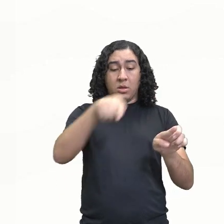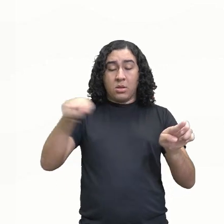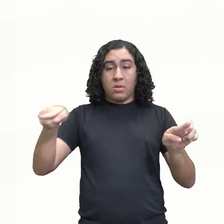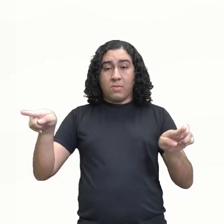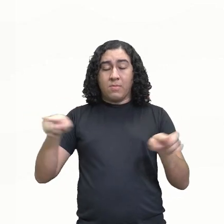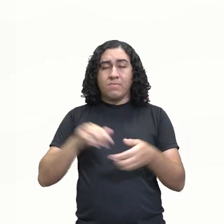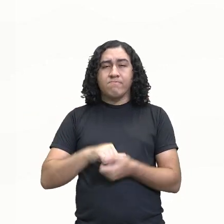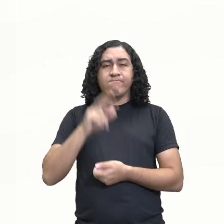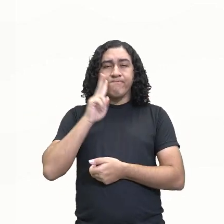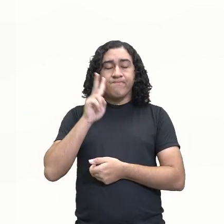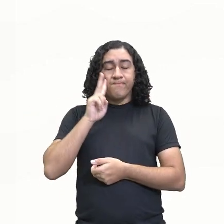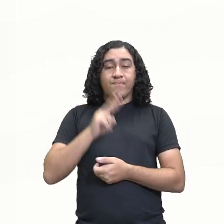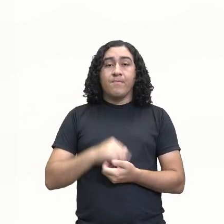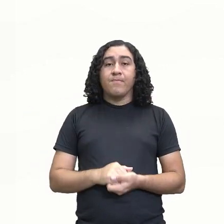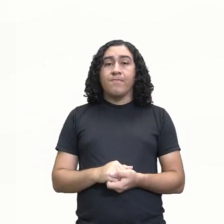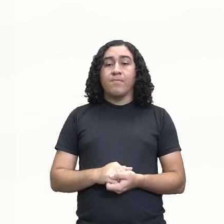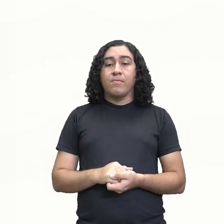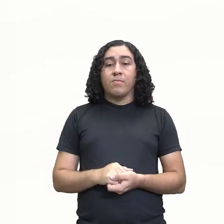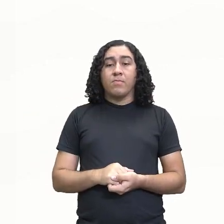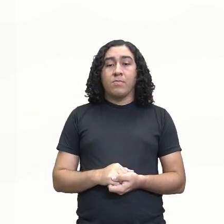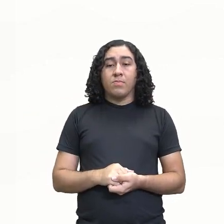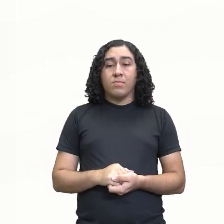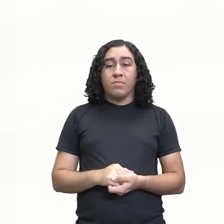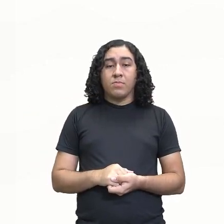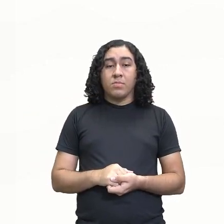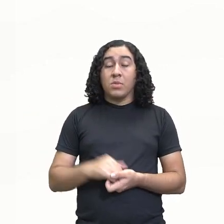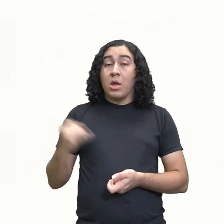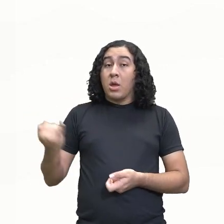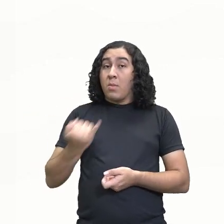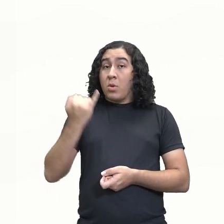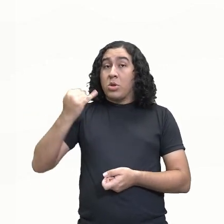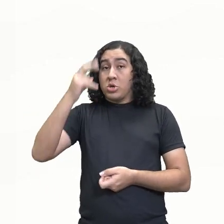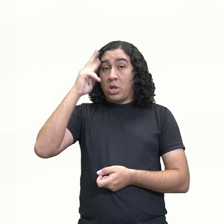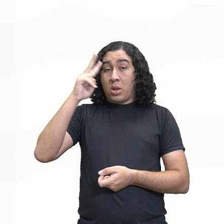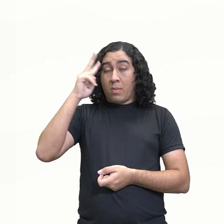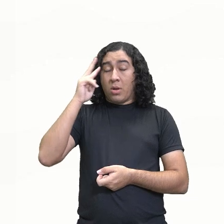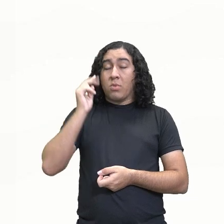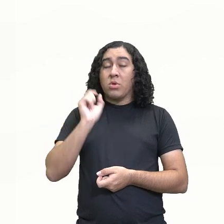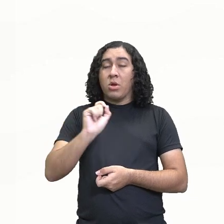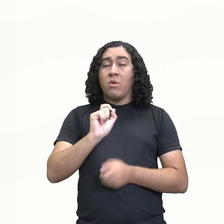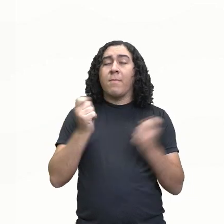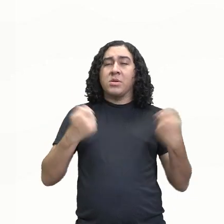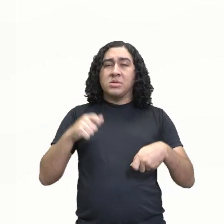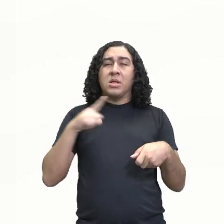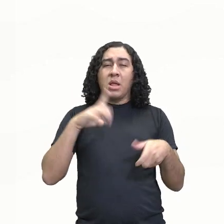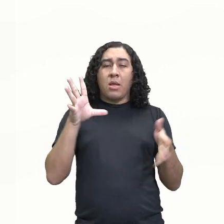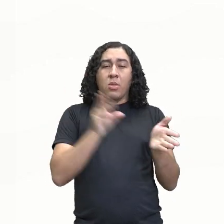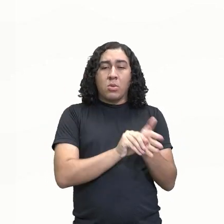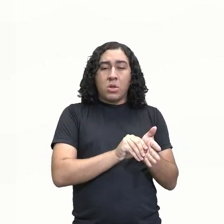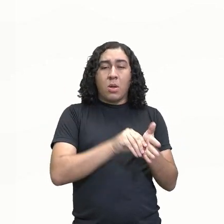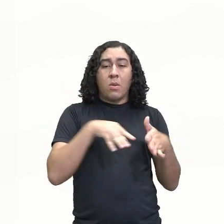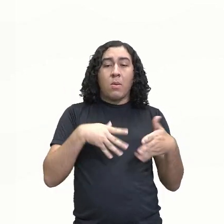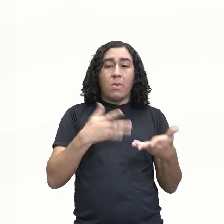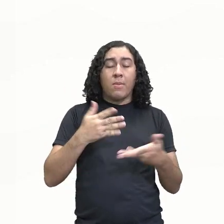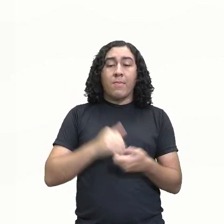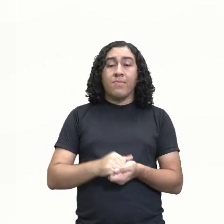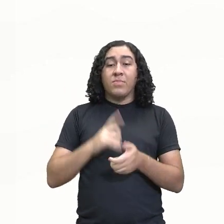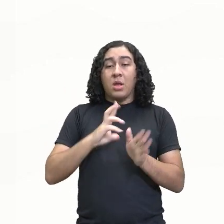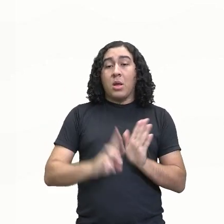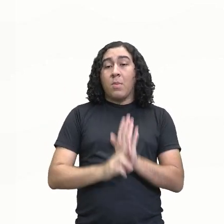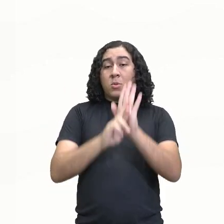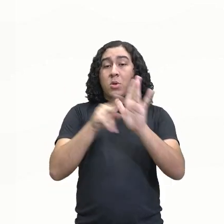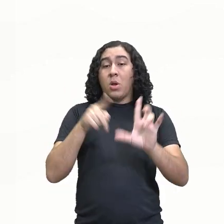Não esqueça, não é? O que vale a pena lembrar aí para você e que você anote, nós temos aqui a representação dos